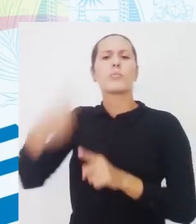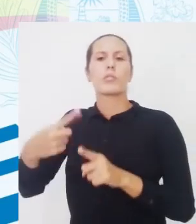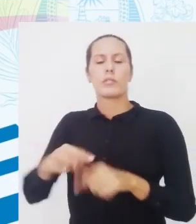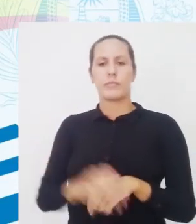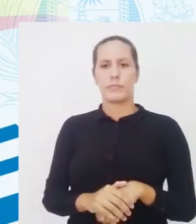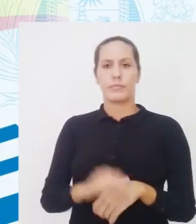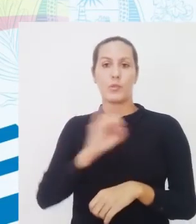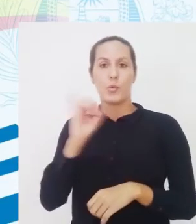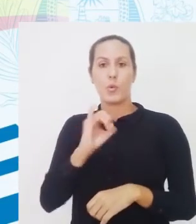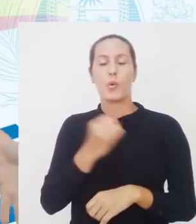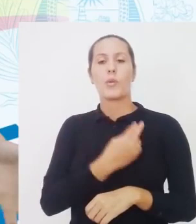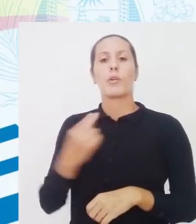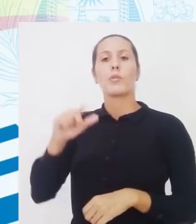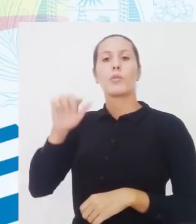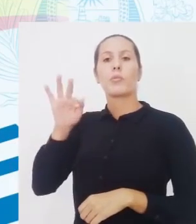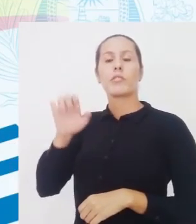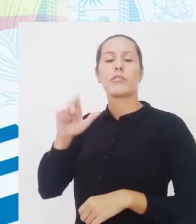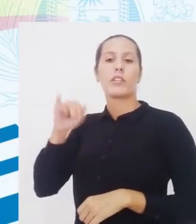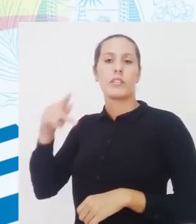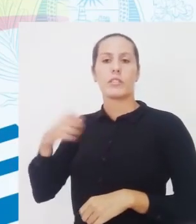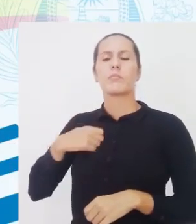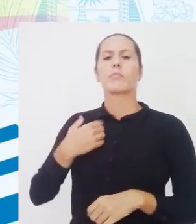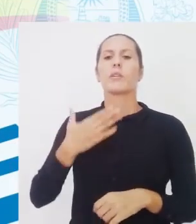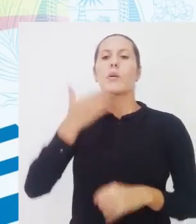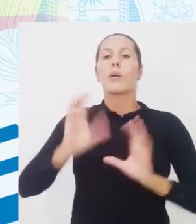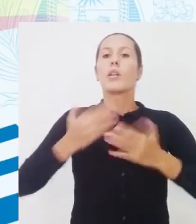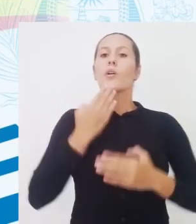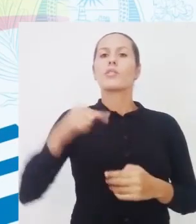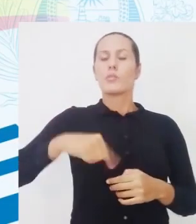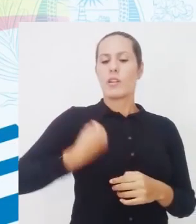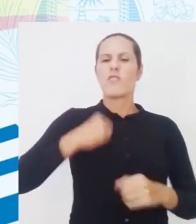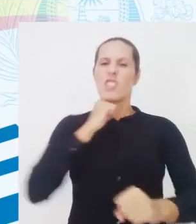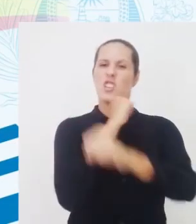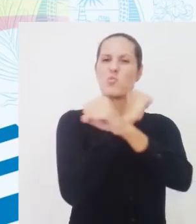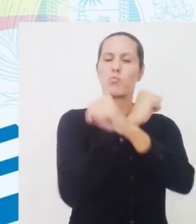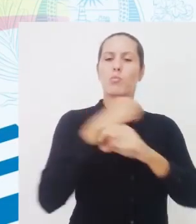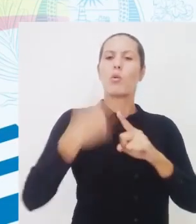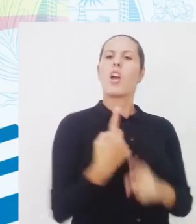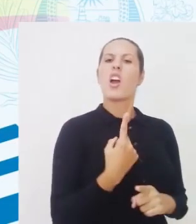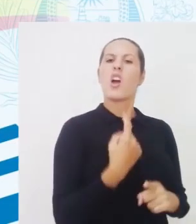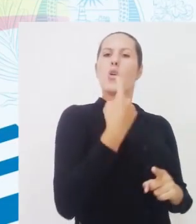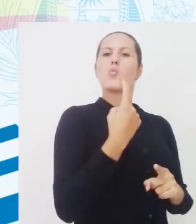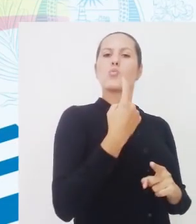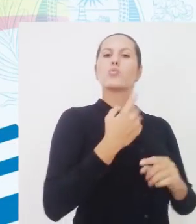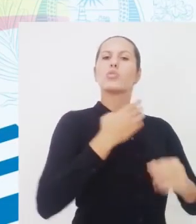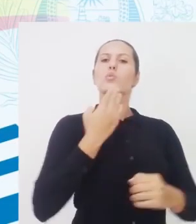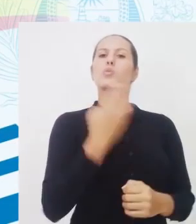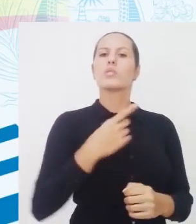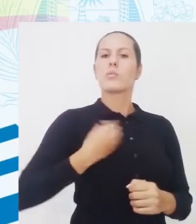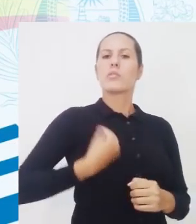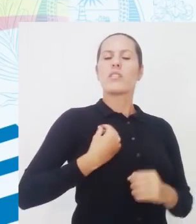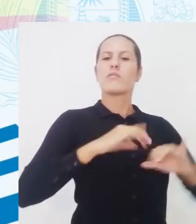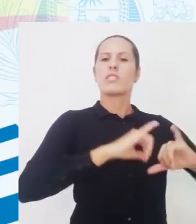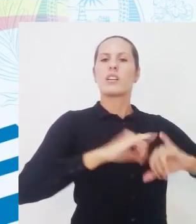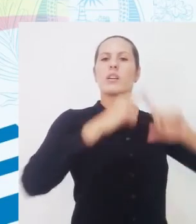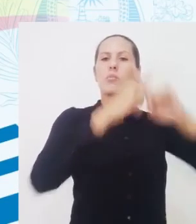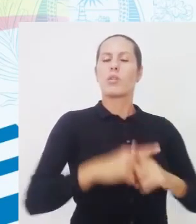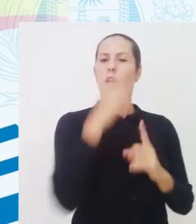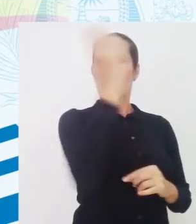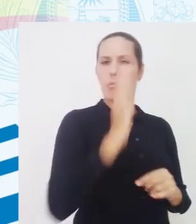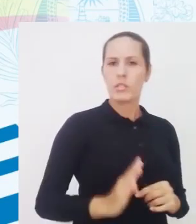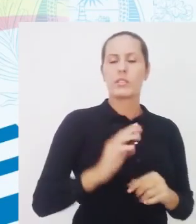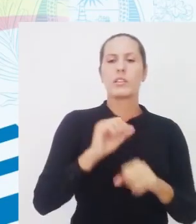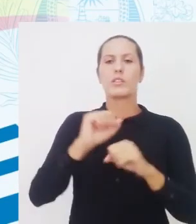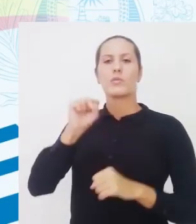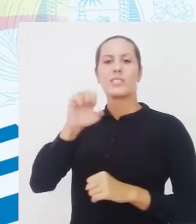áudios para trazer justamente para a gente usar aqui na aula. Então a gente vai primeiro ouvir o áudio do Felipe,